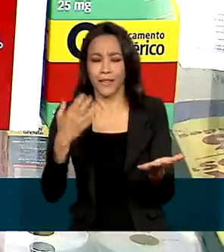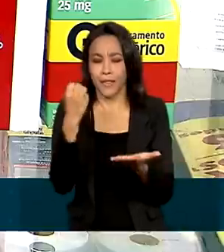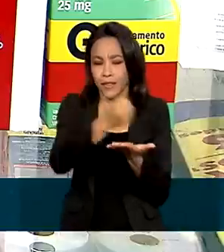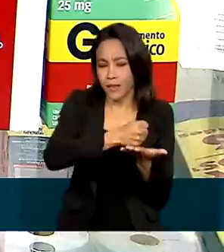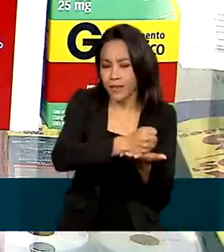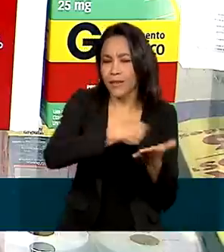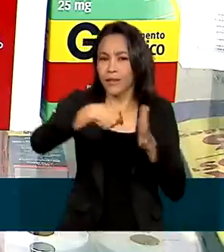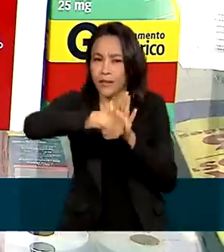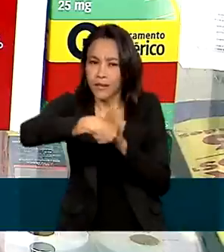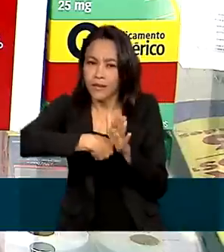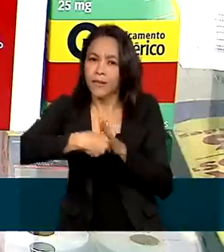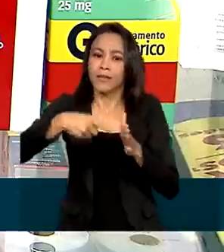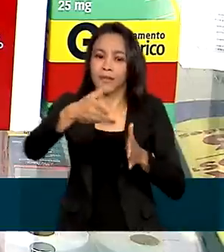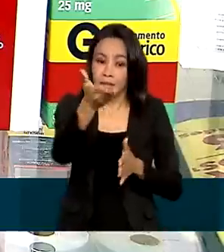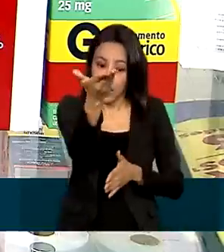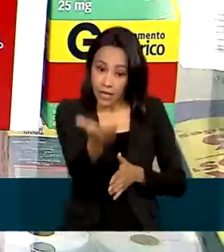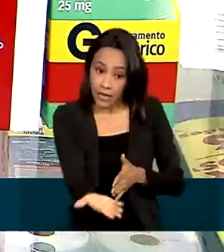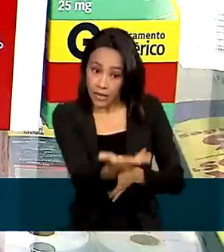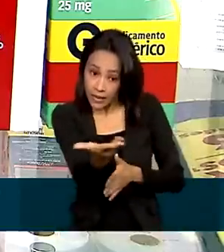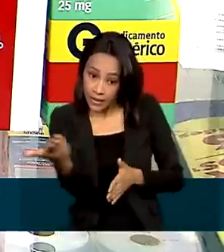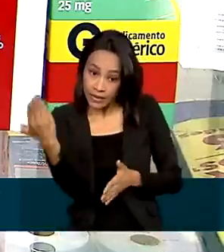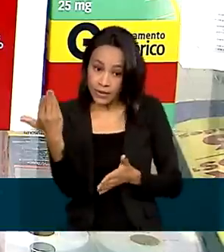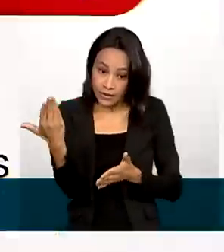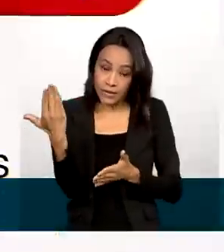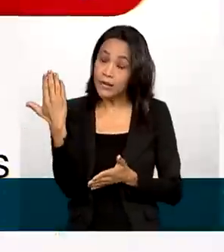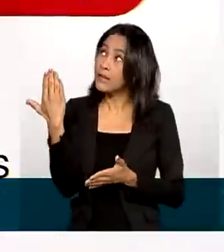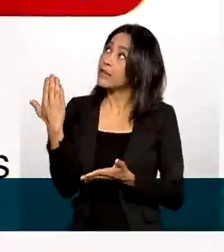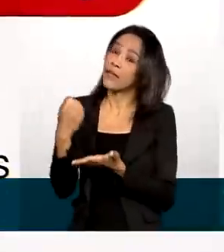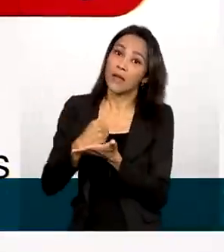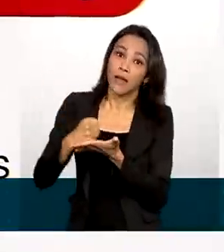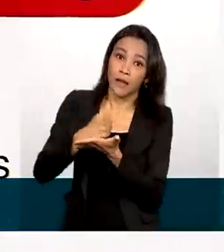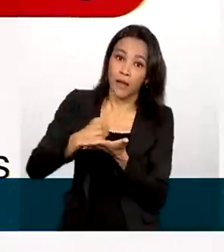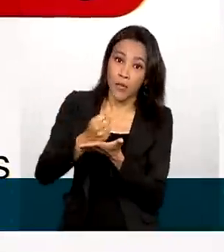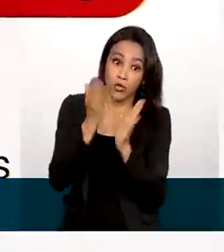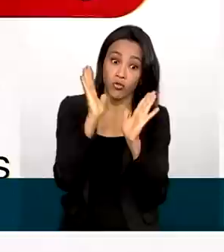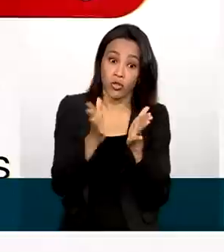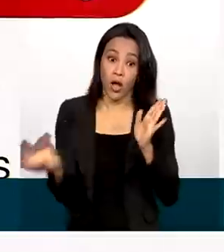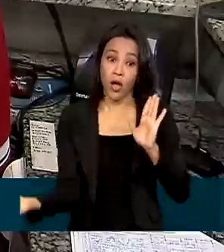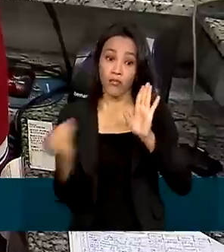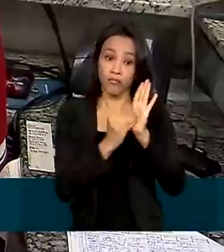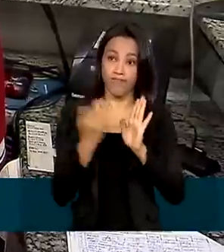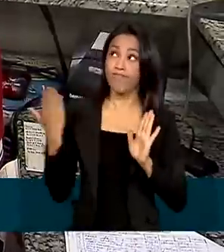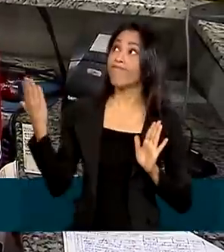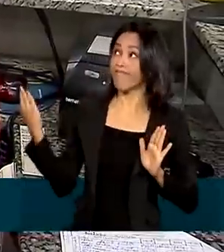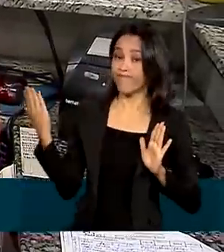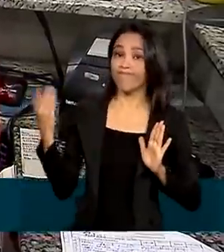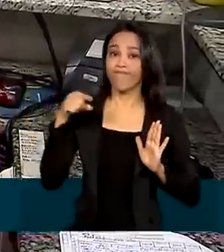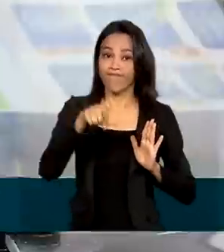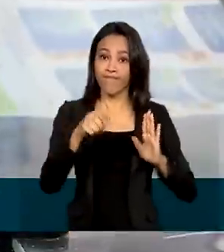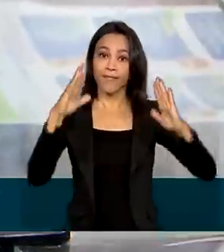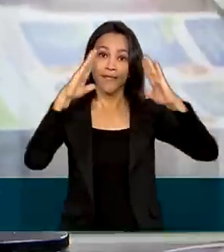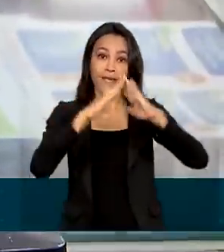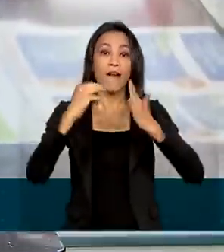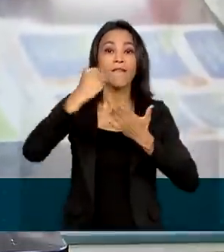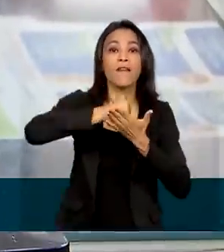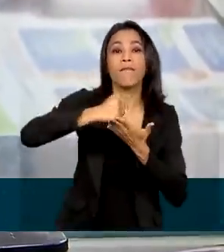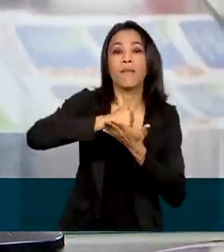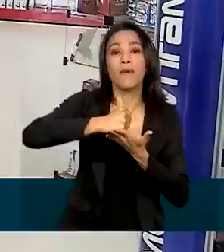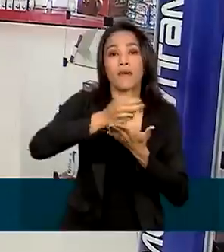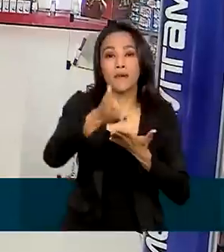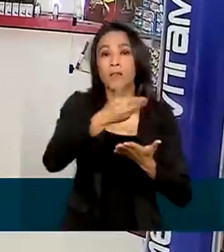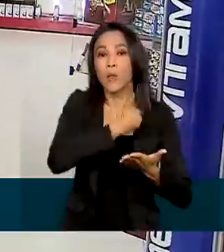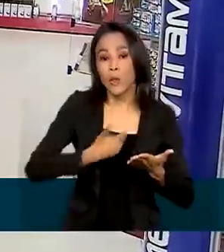O dapagliflozina, remédio de última geração, já foi incorporado ao programa Farmácia Popular. Uma ajuda